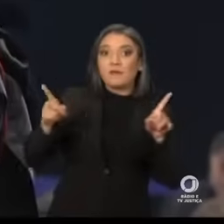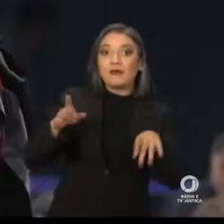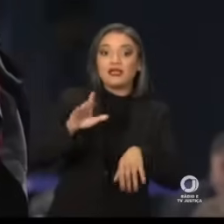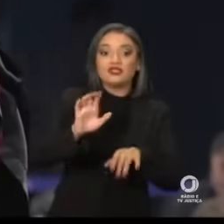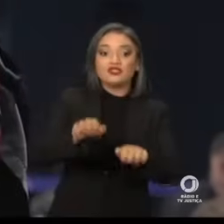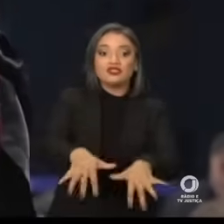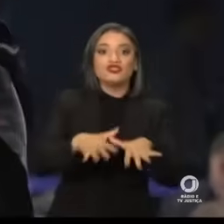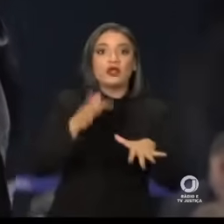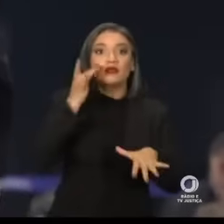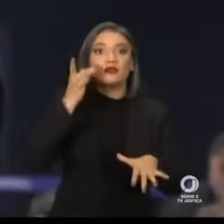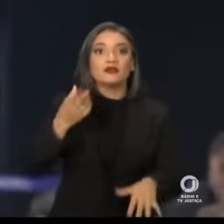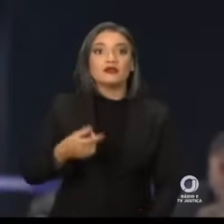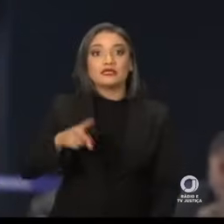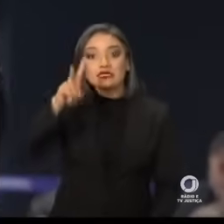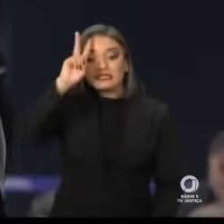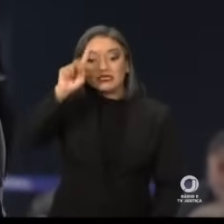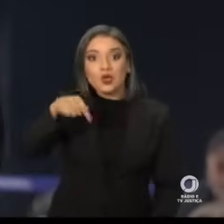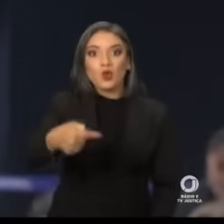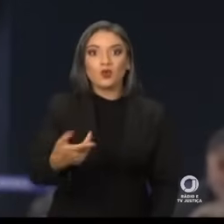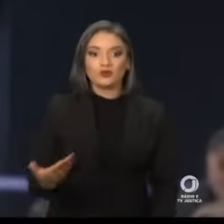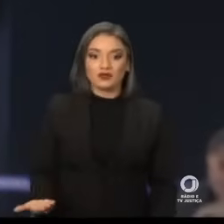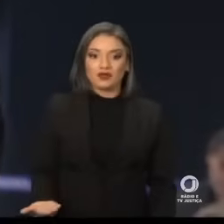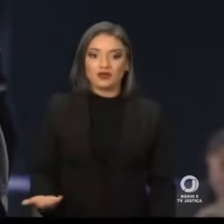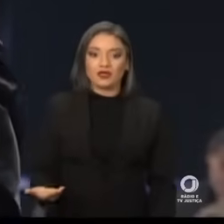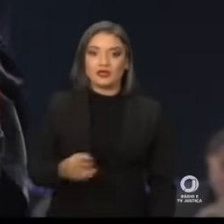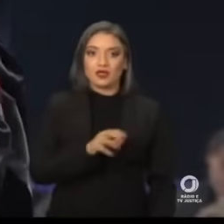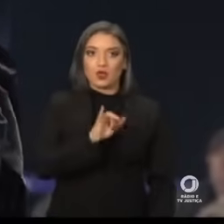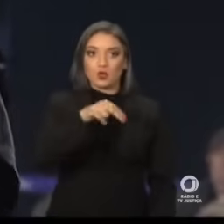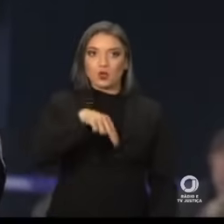na segunda. Só para lembrar, a instrução